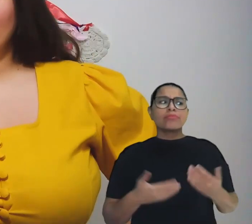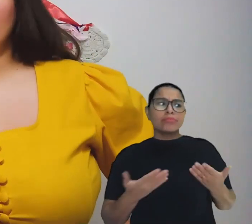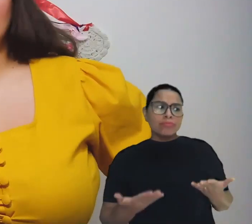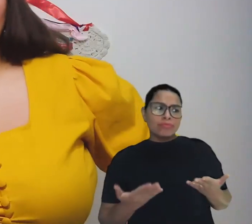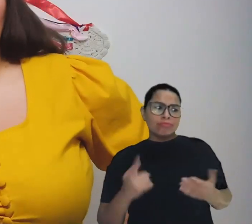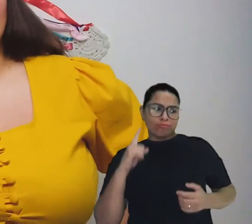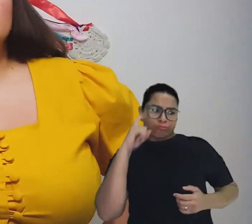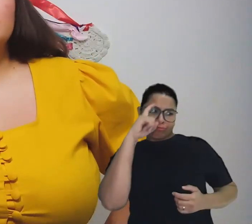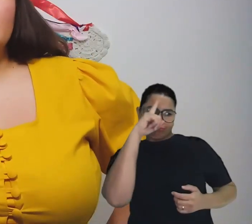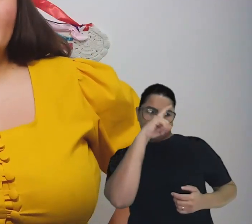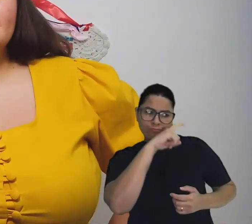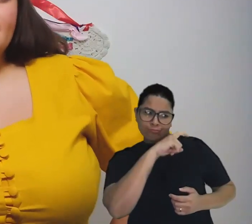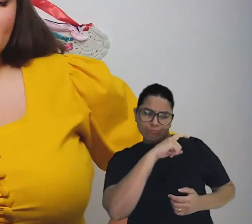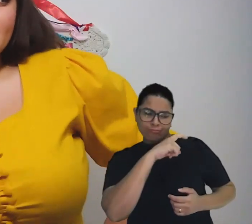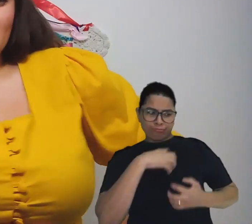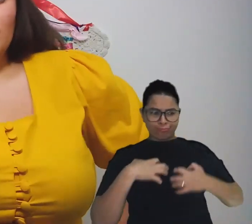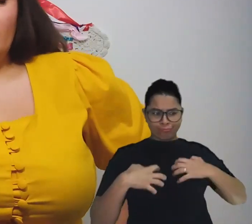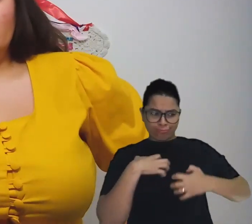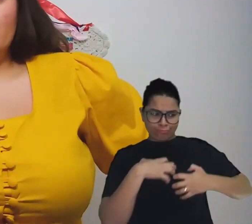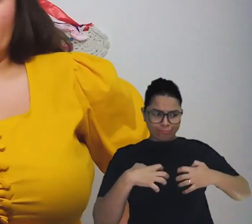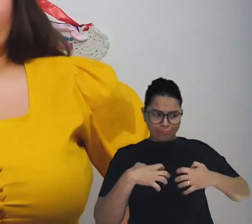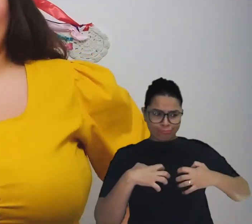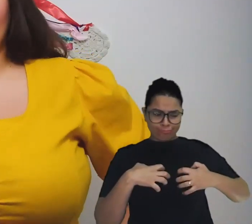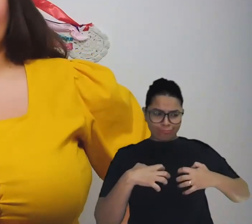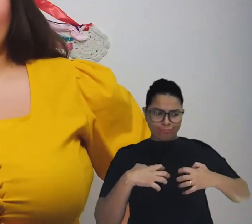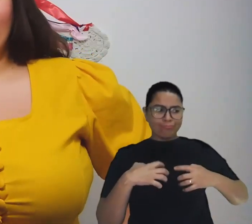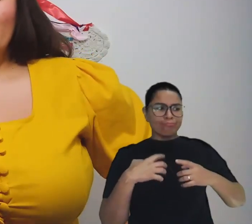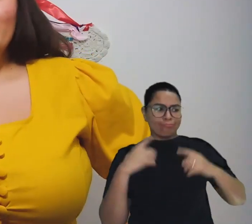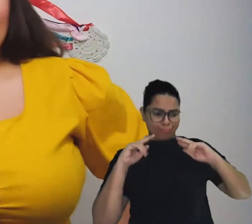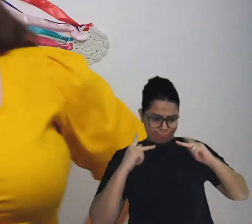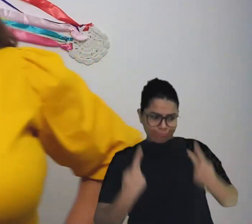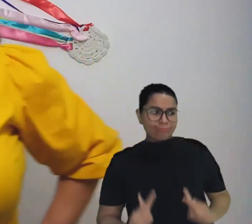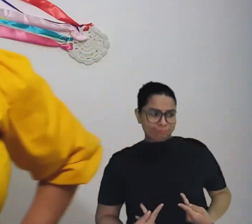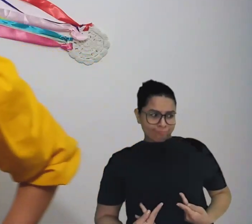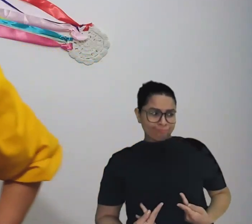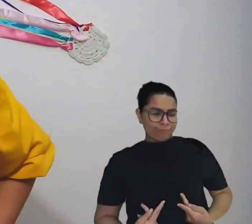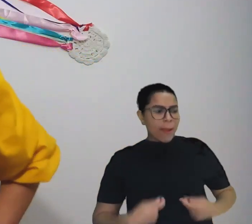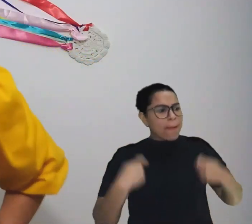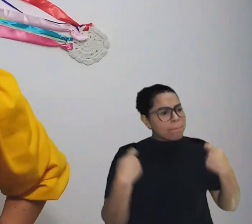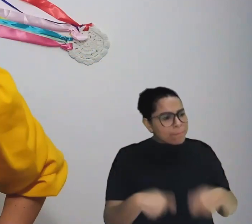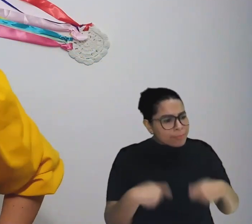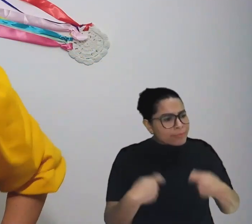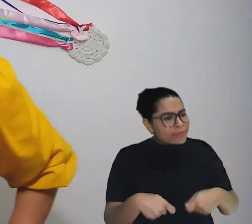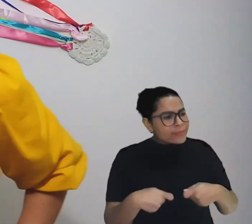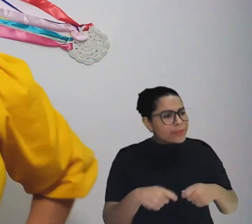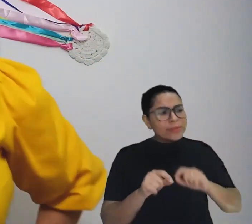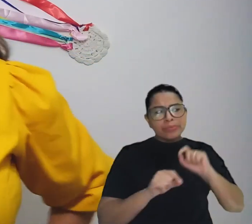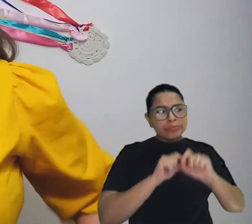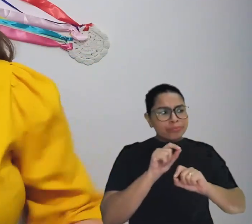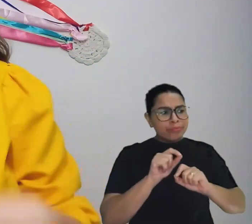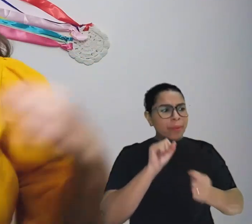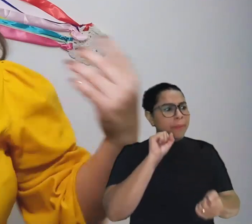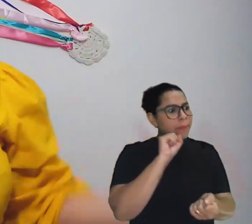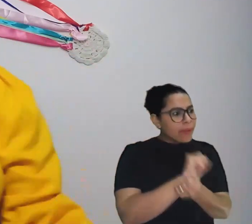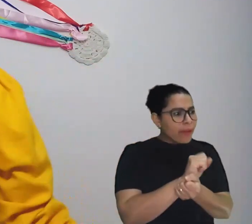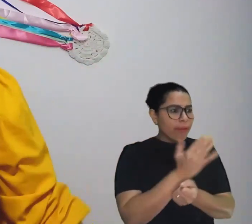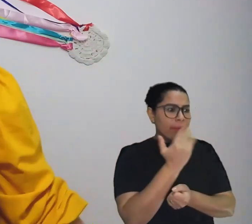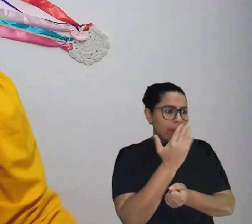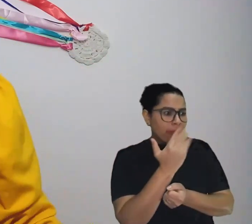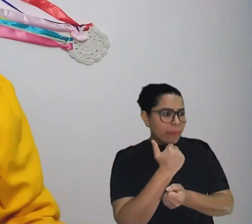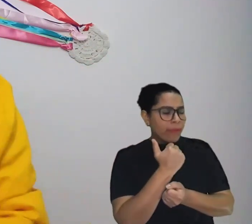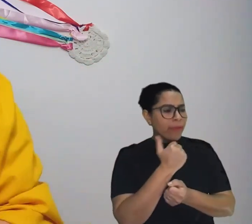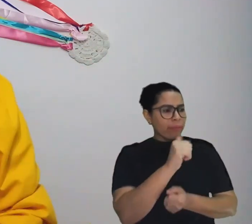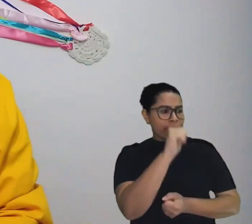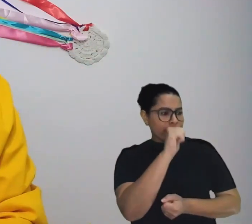ser muito incômodo, né? Ser assim, feito de carne e osso. Precisa parar para comer, beber e